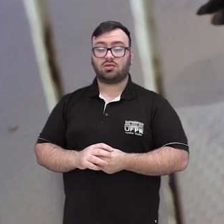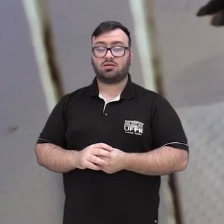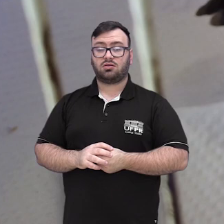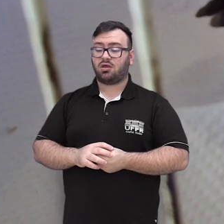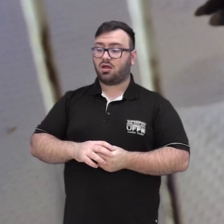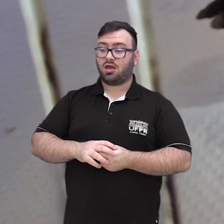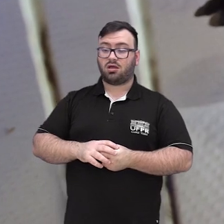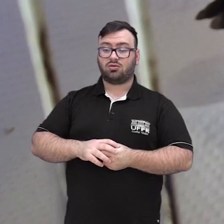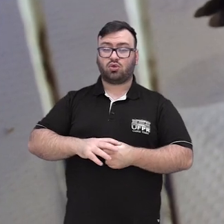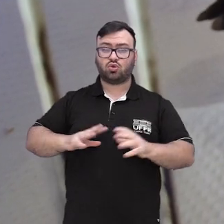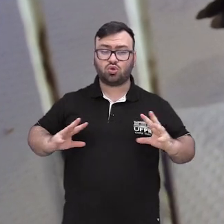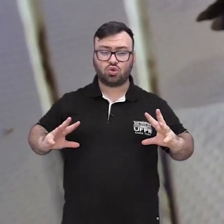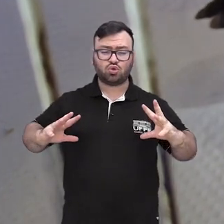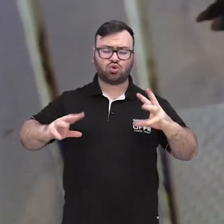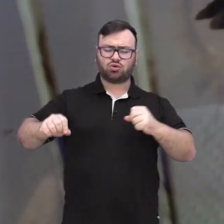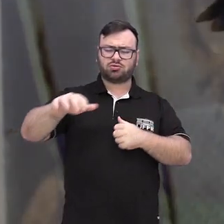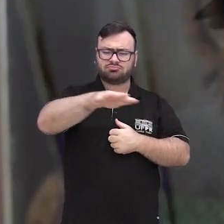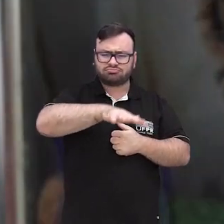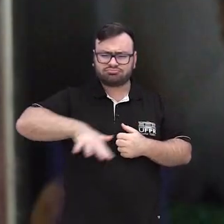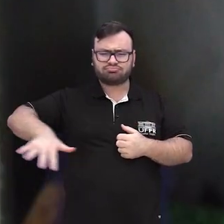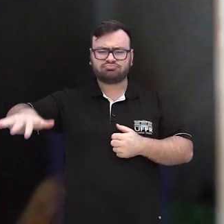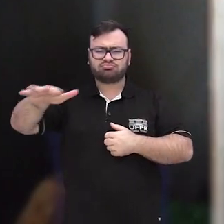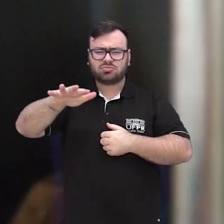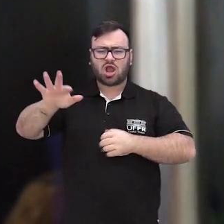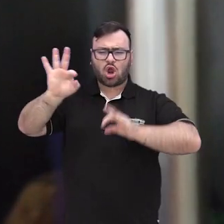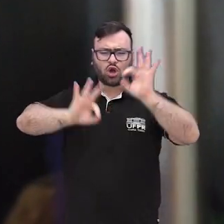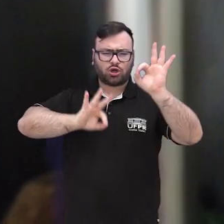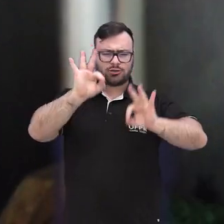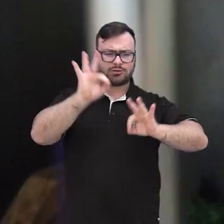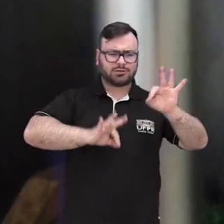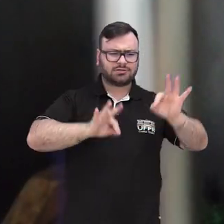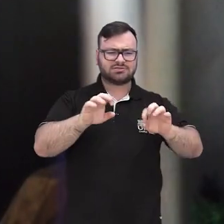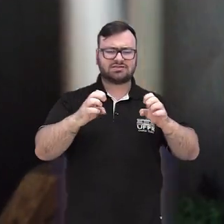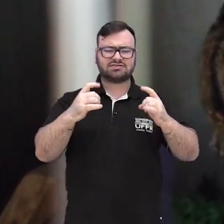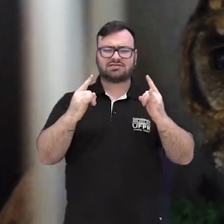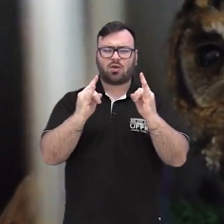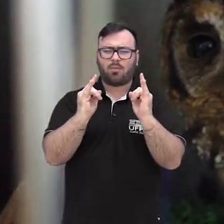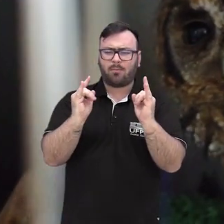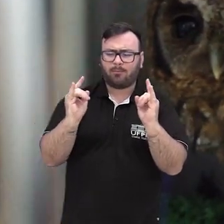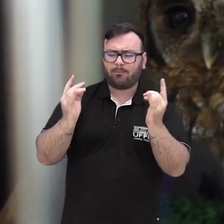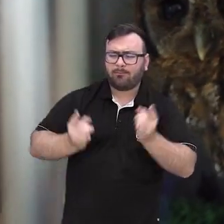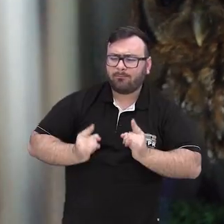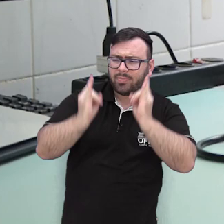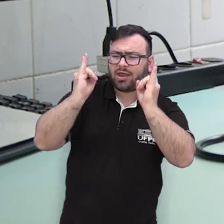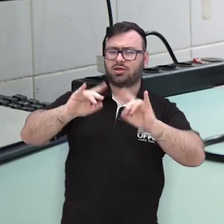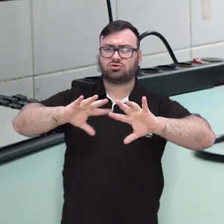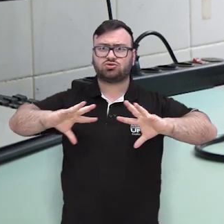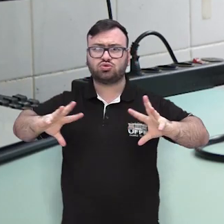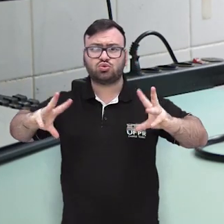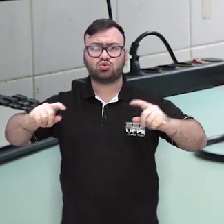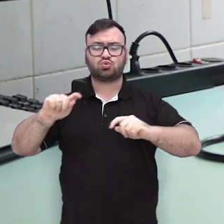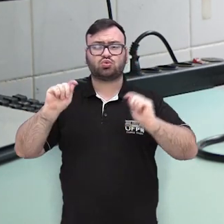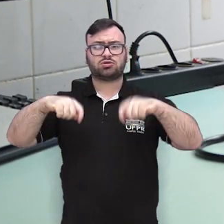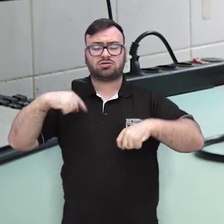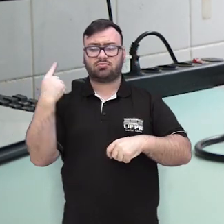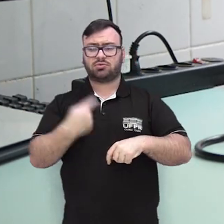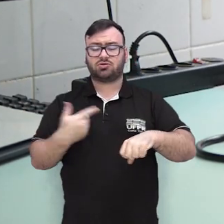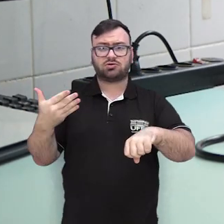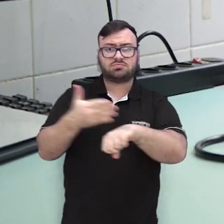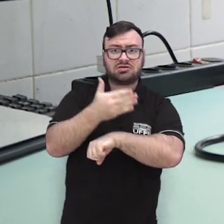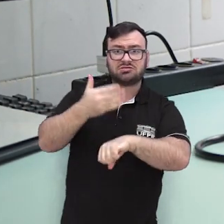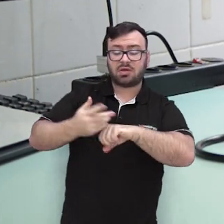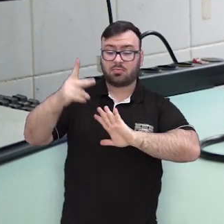Toda a estrutura da universidade, toda a estrutura do hospital veterinário, todos os projetos que a gente pode participar, os